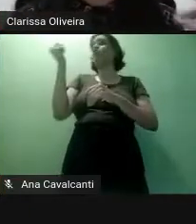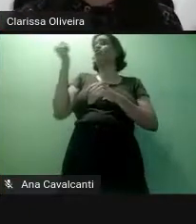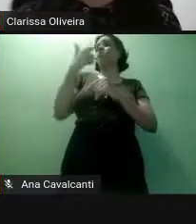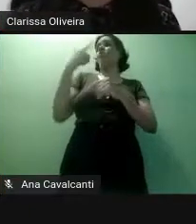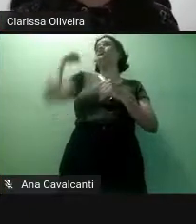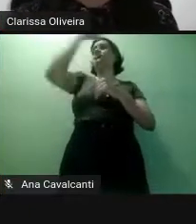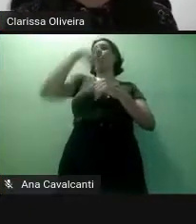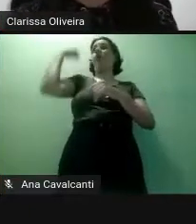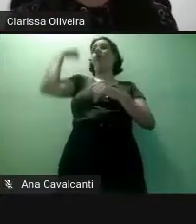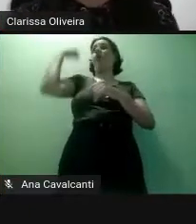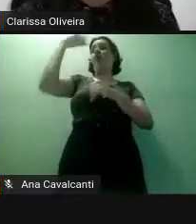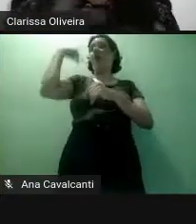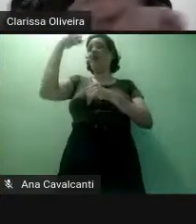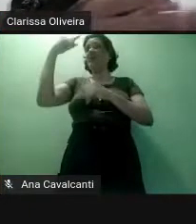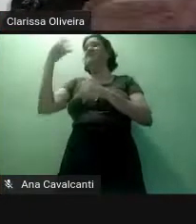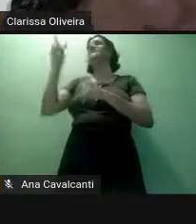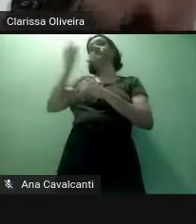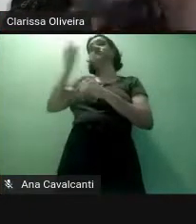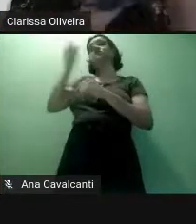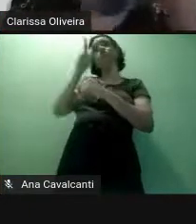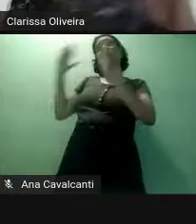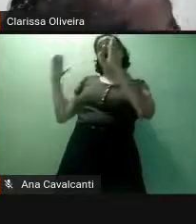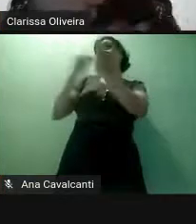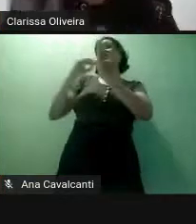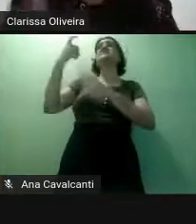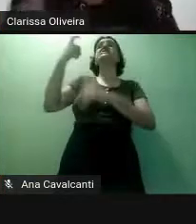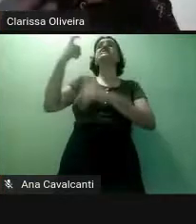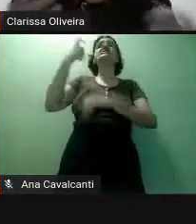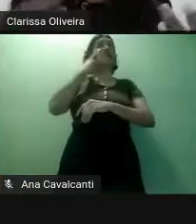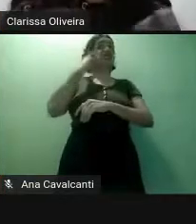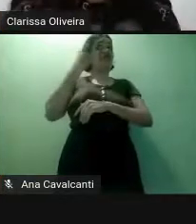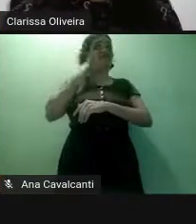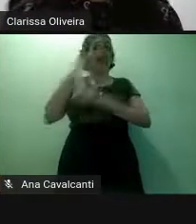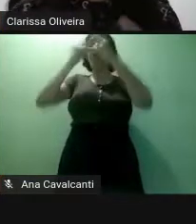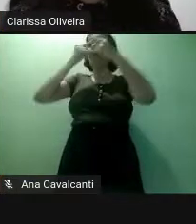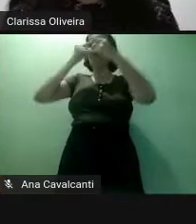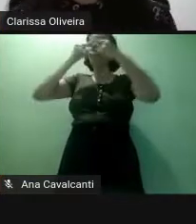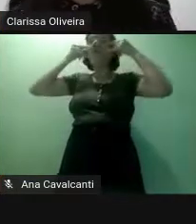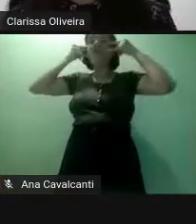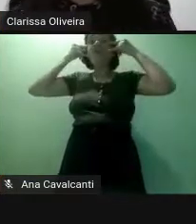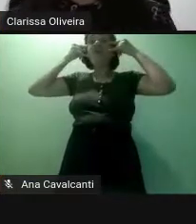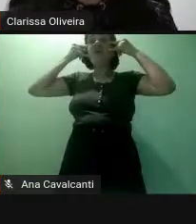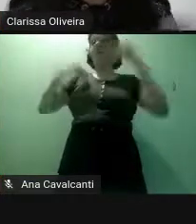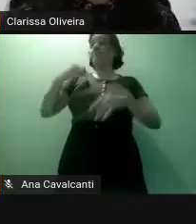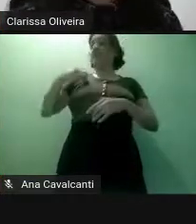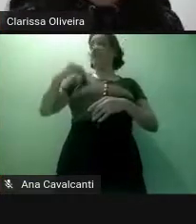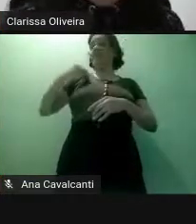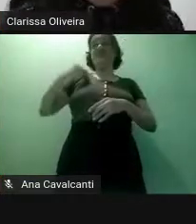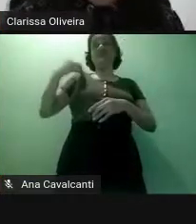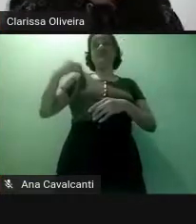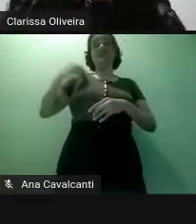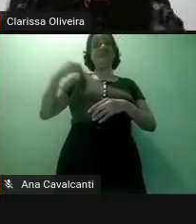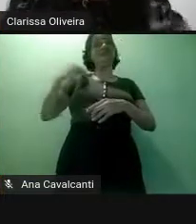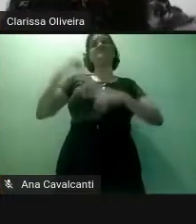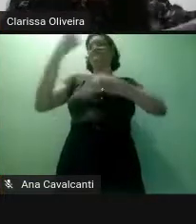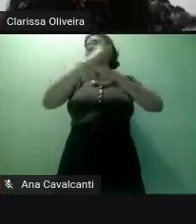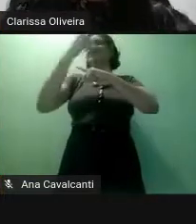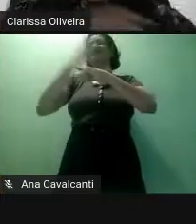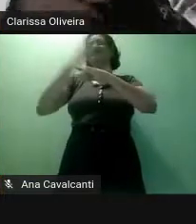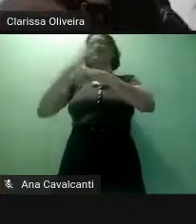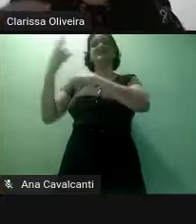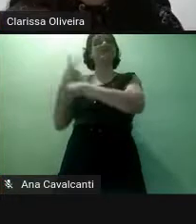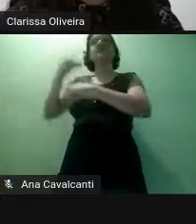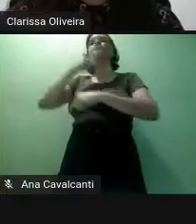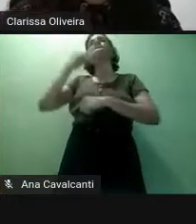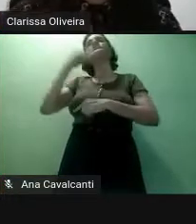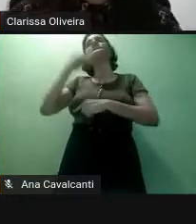em contato direto com esses pacientes. Então, isso aqui já não vai me trazer todo o benefício. Então, eu preciso dos